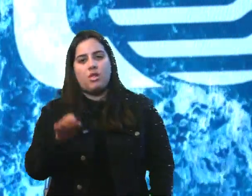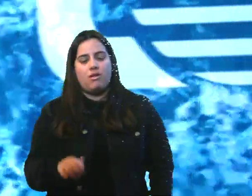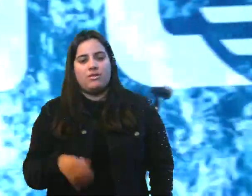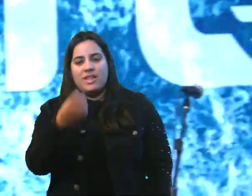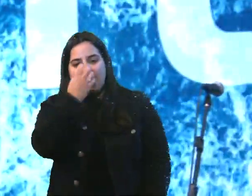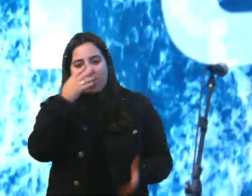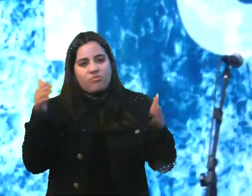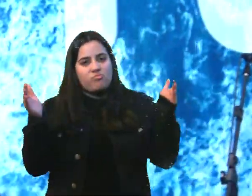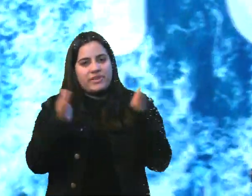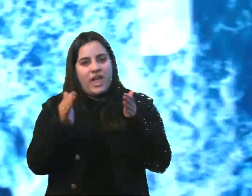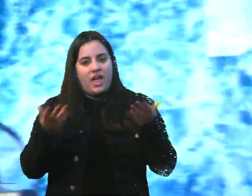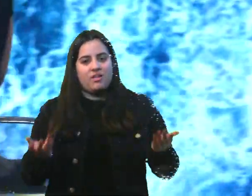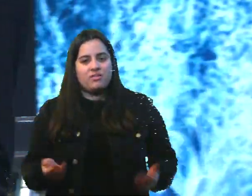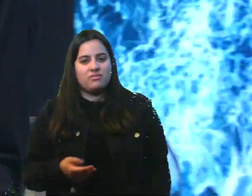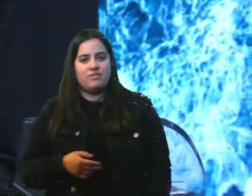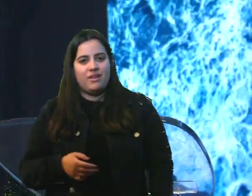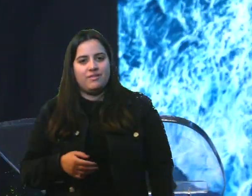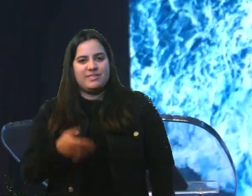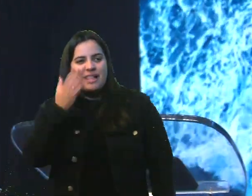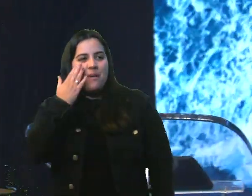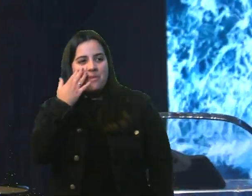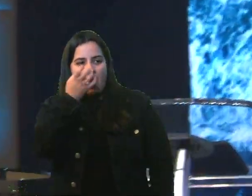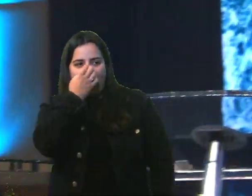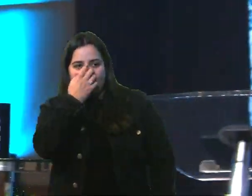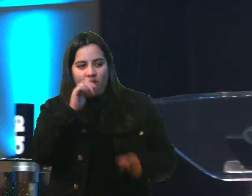Você pensa um chihuahua?